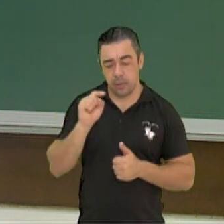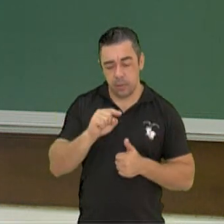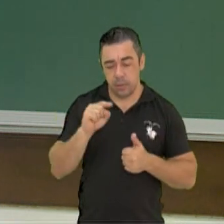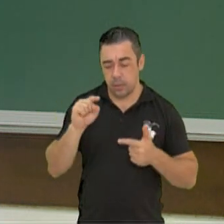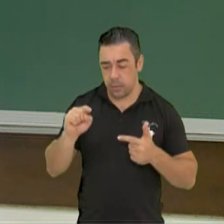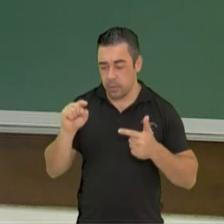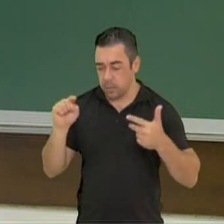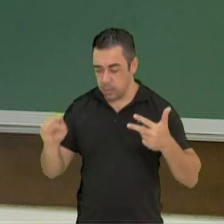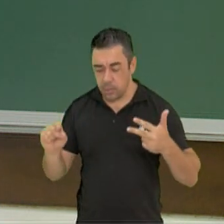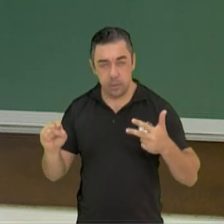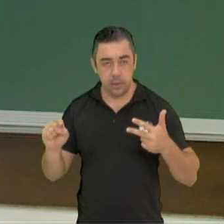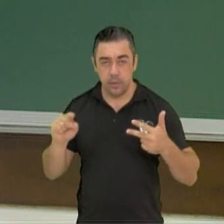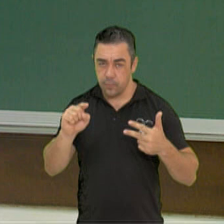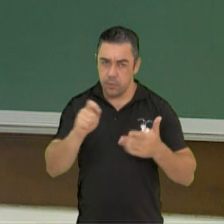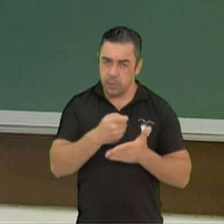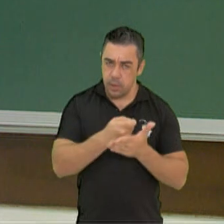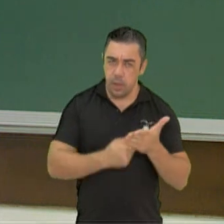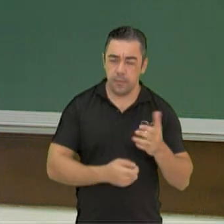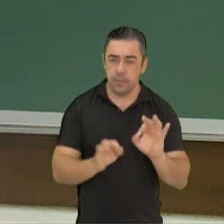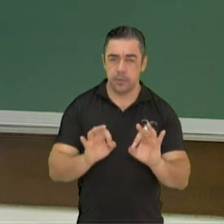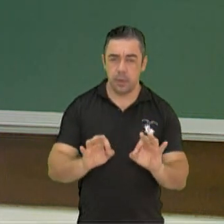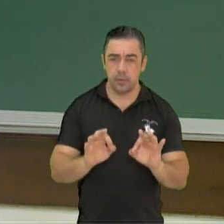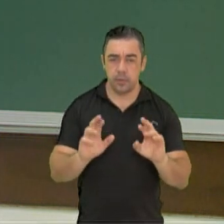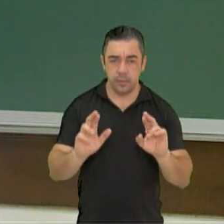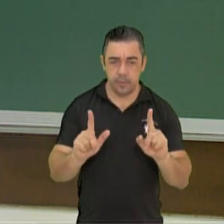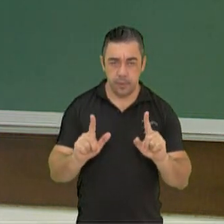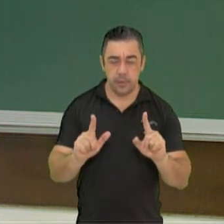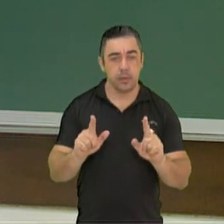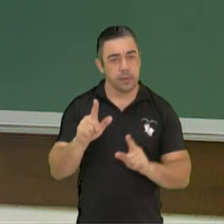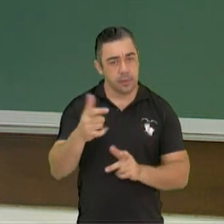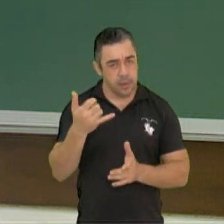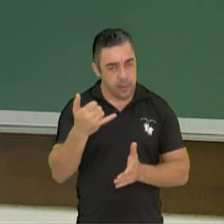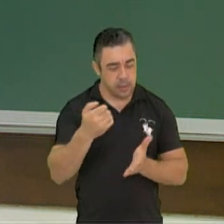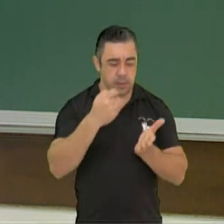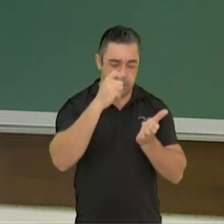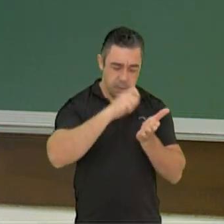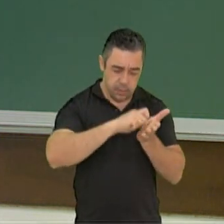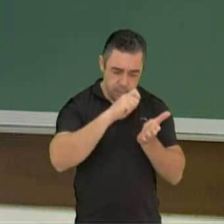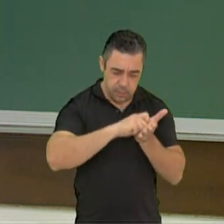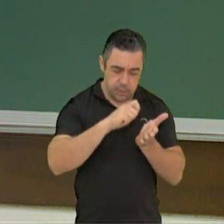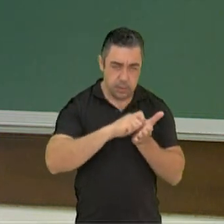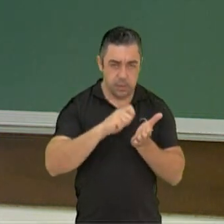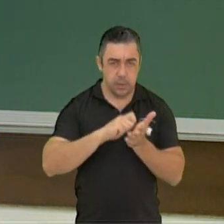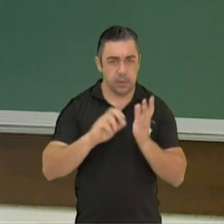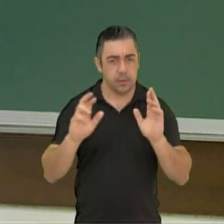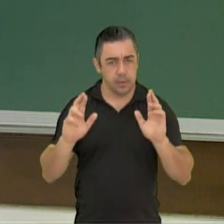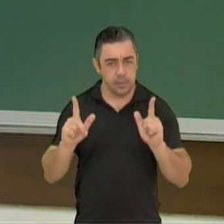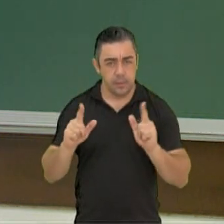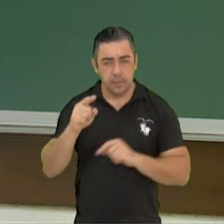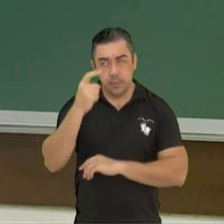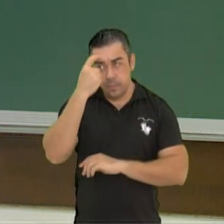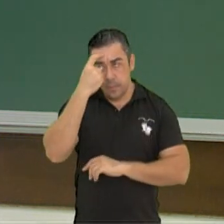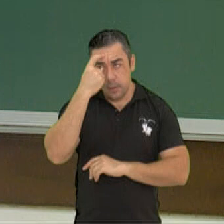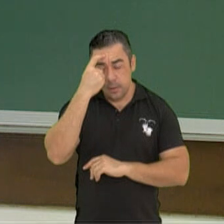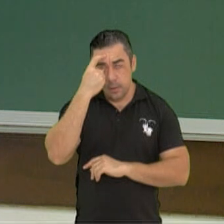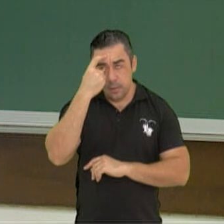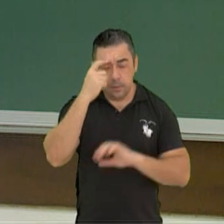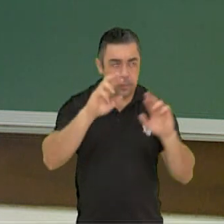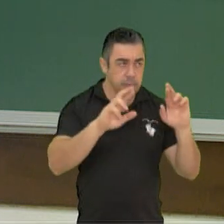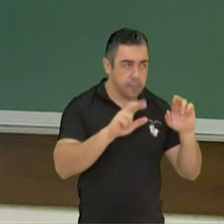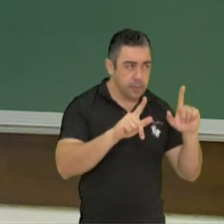caprichosos ali no teu caderninho, certo? Então, agora você vai pegar a tua canetinha, né? Bonitinho, vai pensar